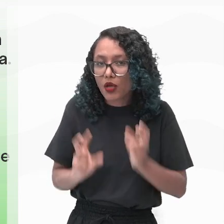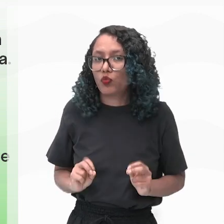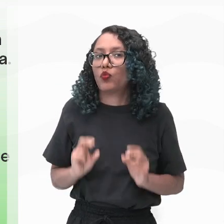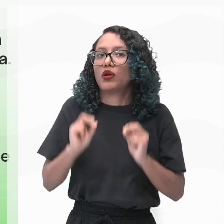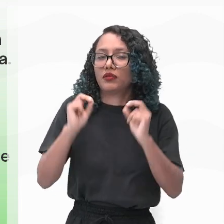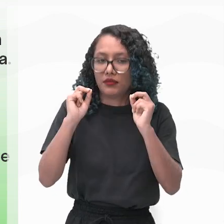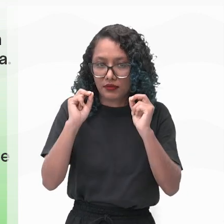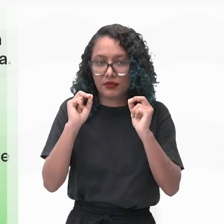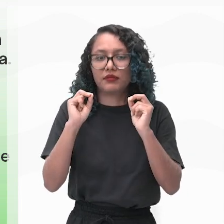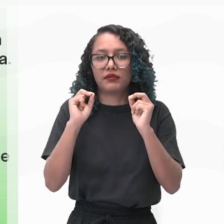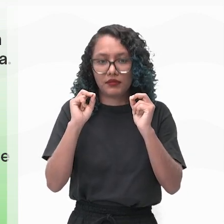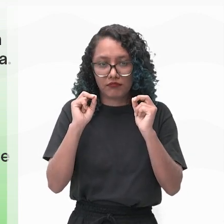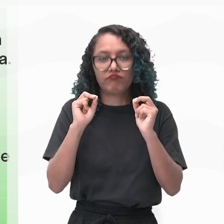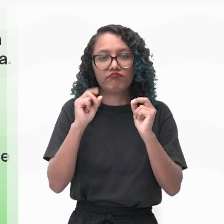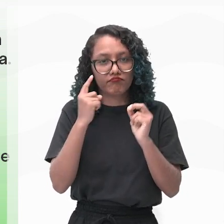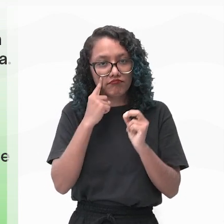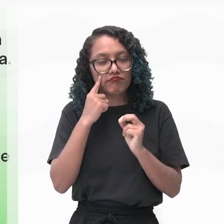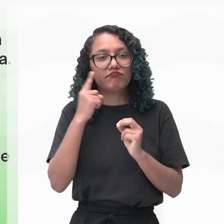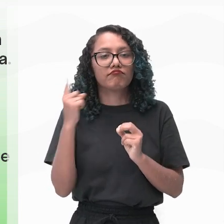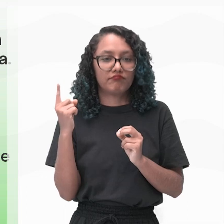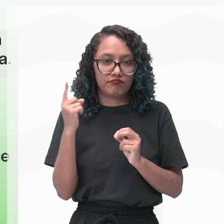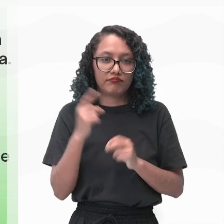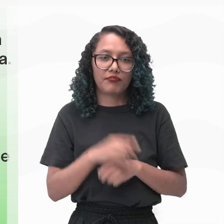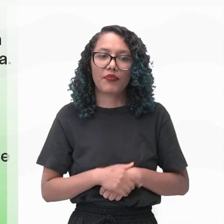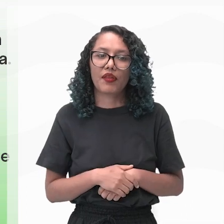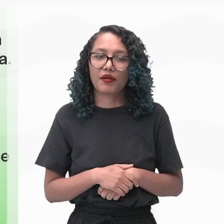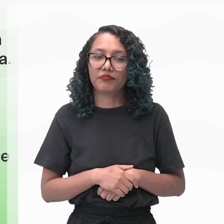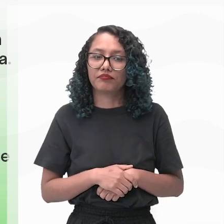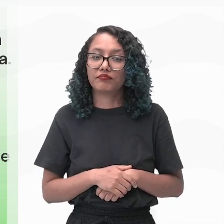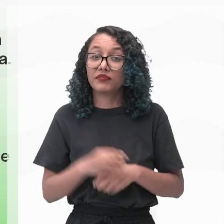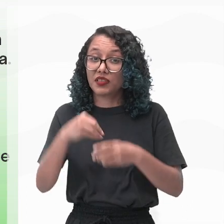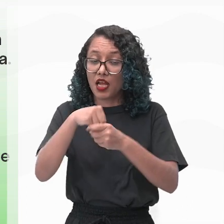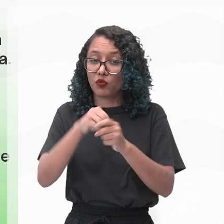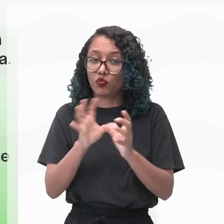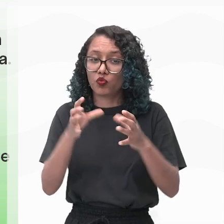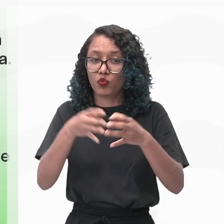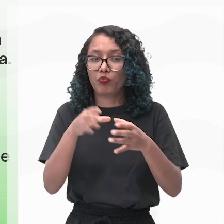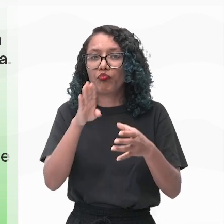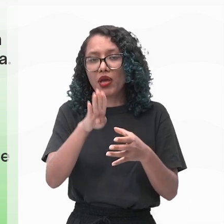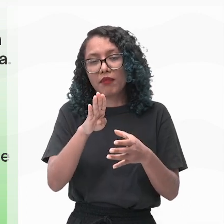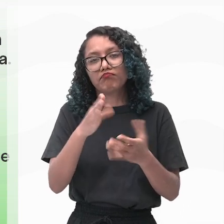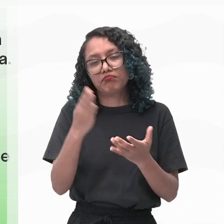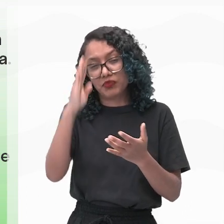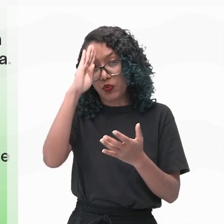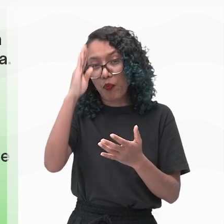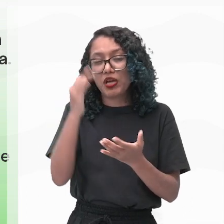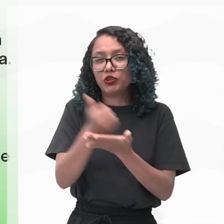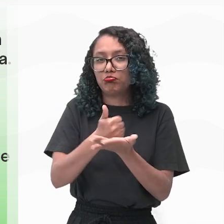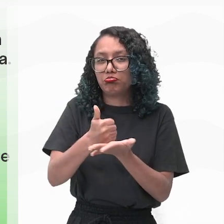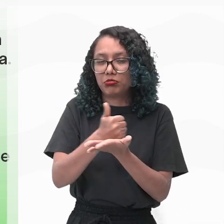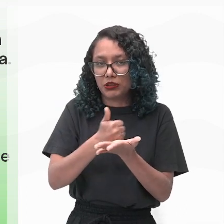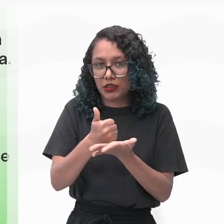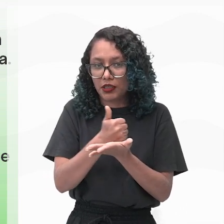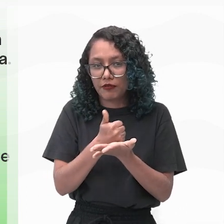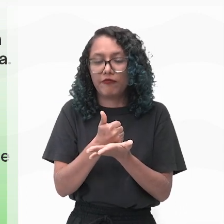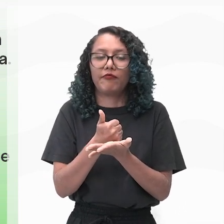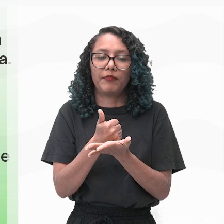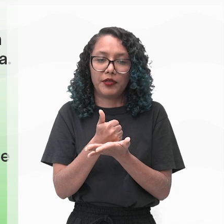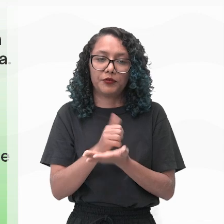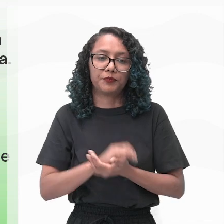né, muito interligados com os medicamentos, né, medicamentosos, principalmente medicamentos